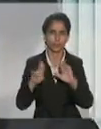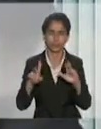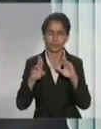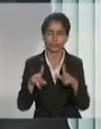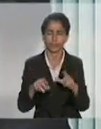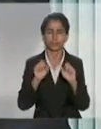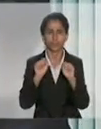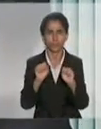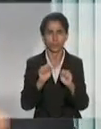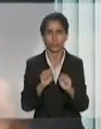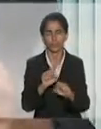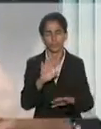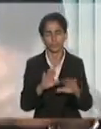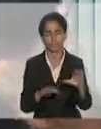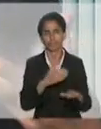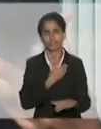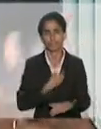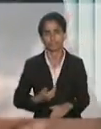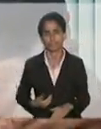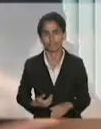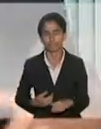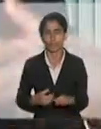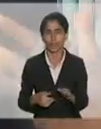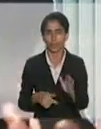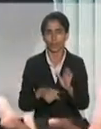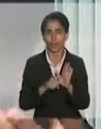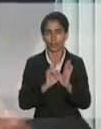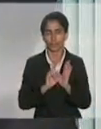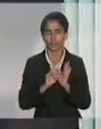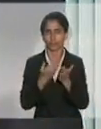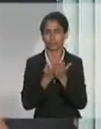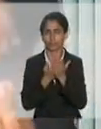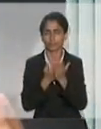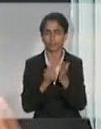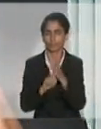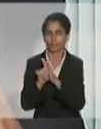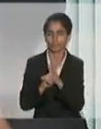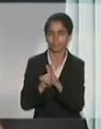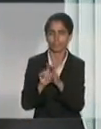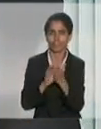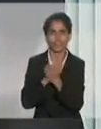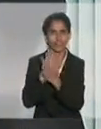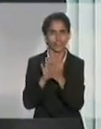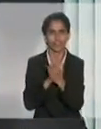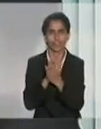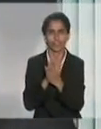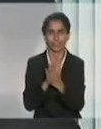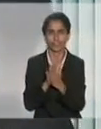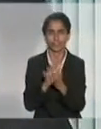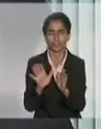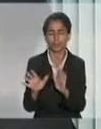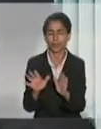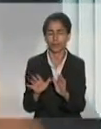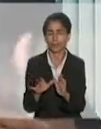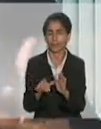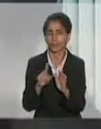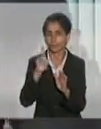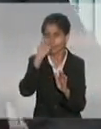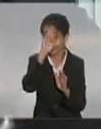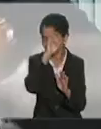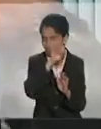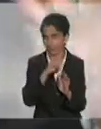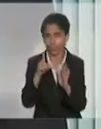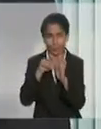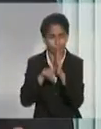que quando o governo, sem o devido estudo, começa a tornar mais complexo um sistema que